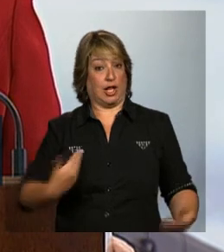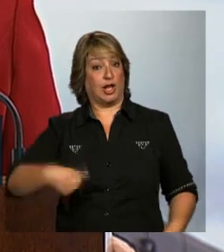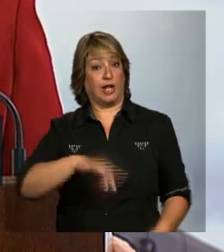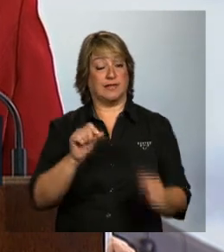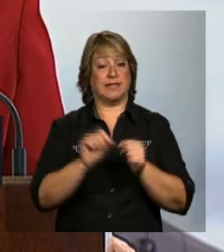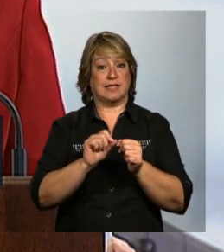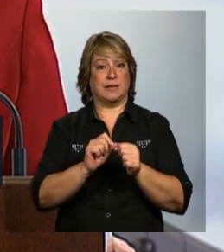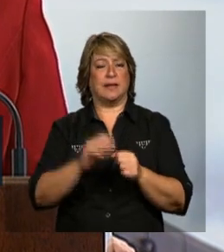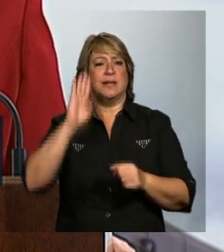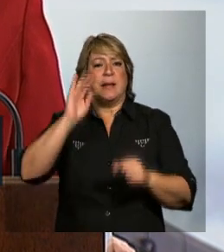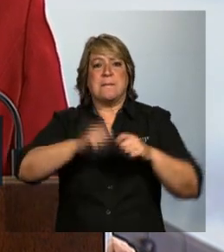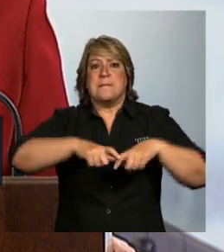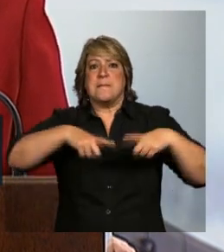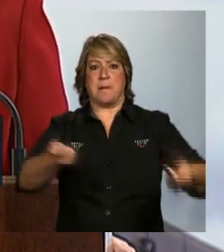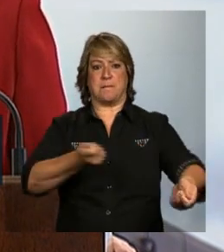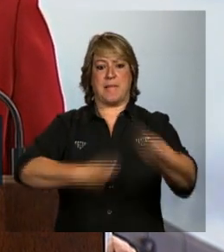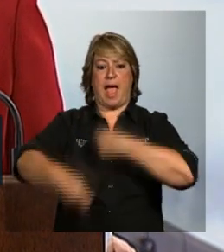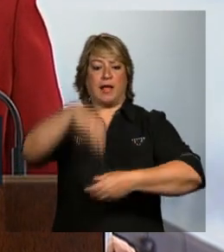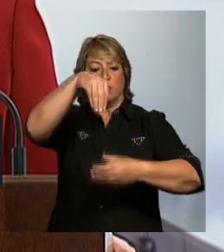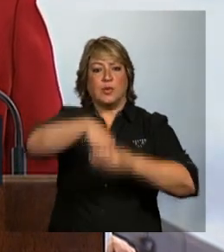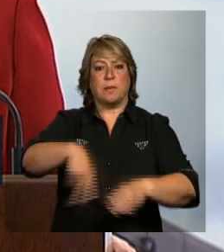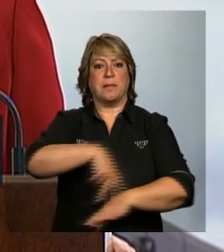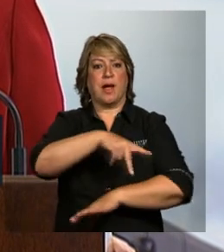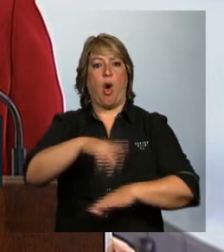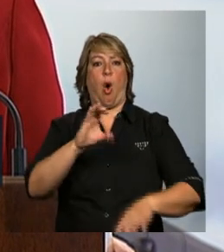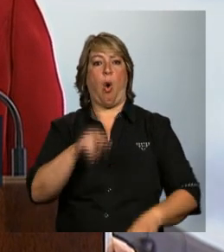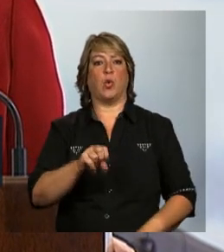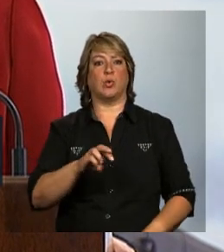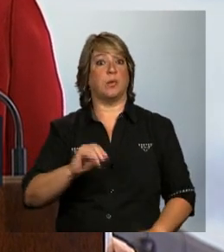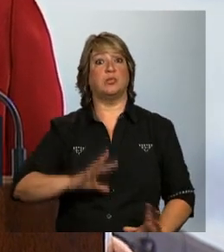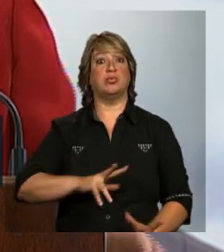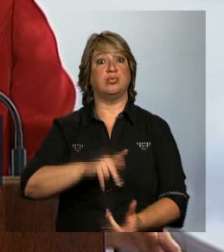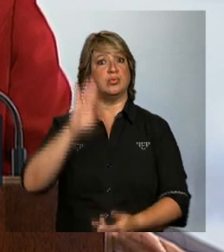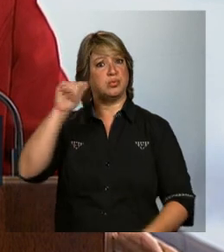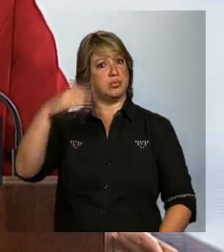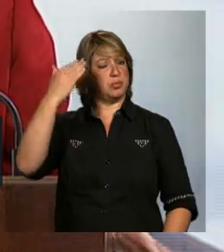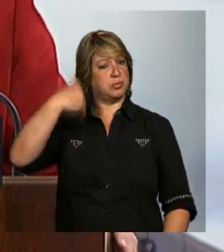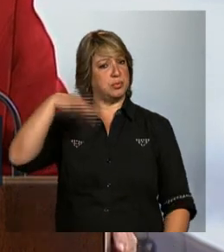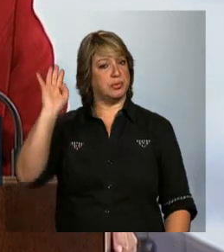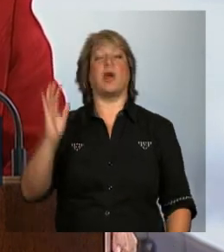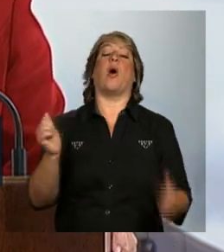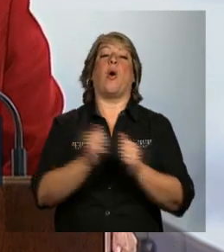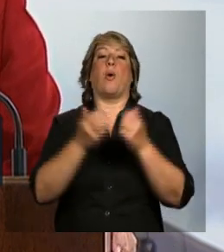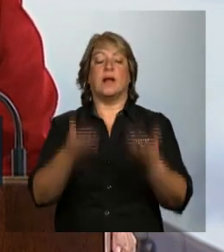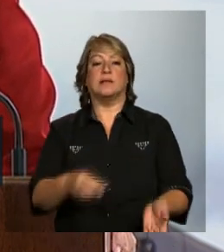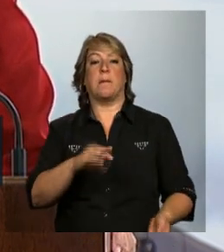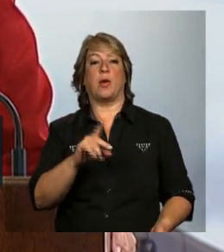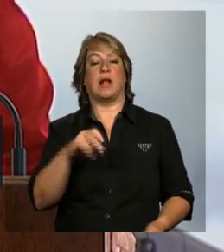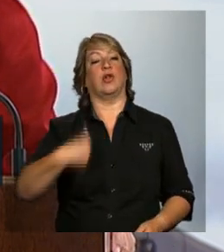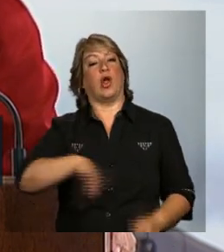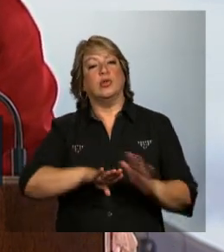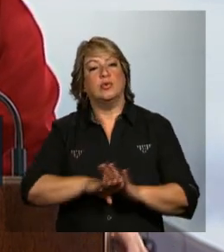criamos um dos maiores mercados internos de consumo do mundo é com esse modelo nos tornamos o